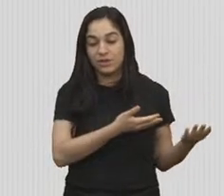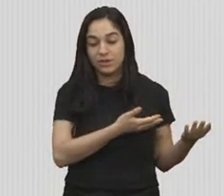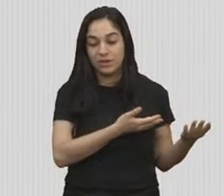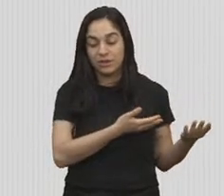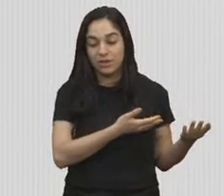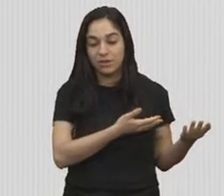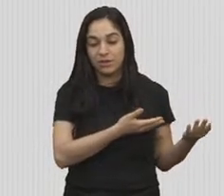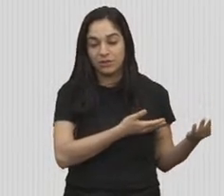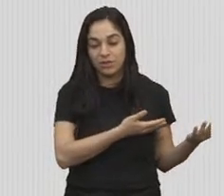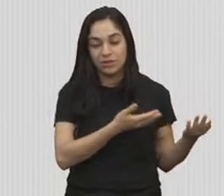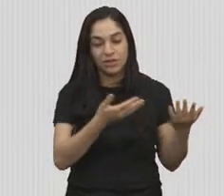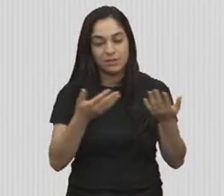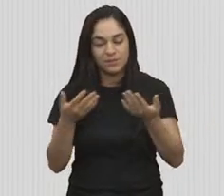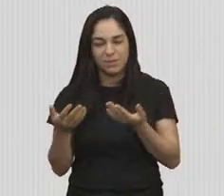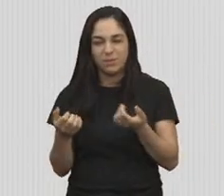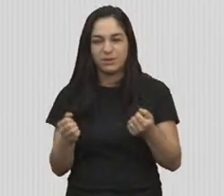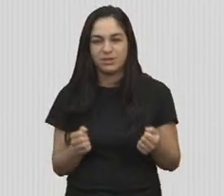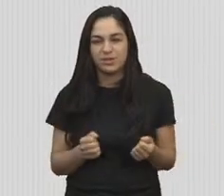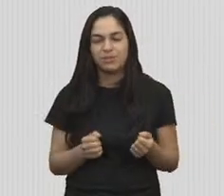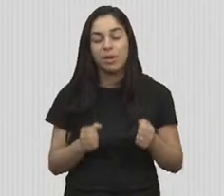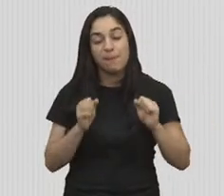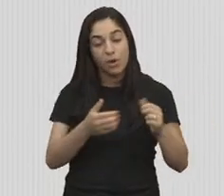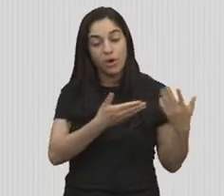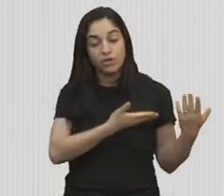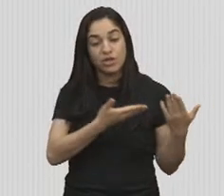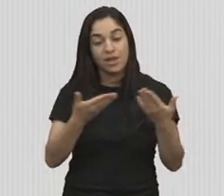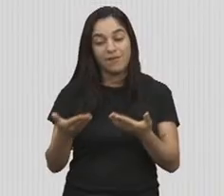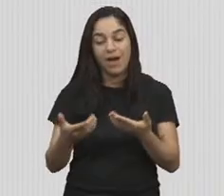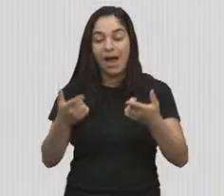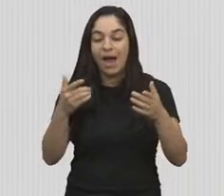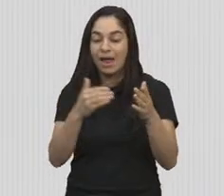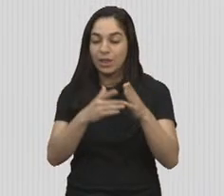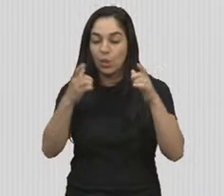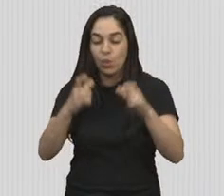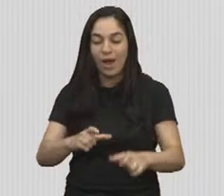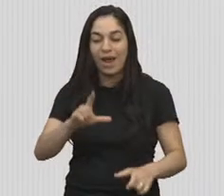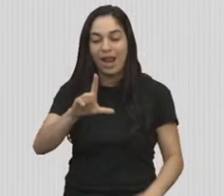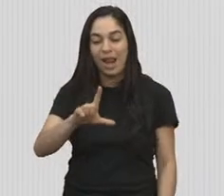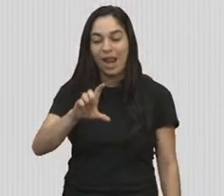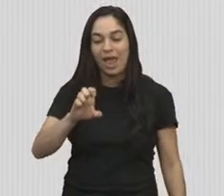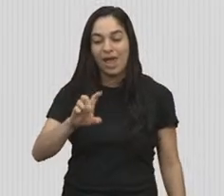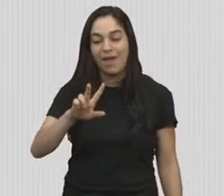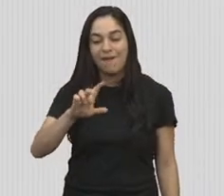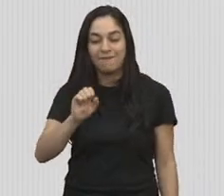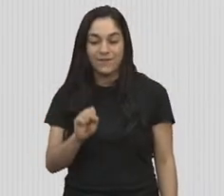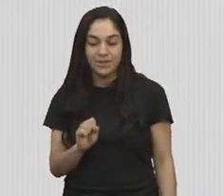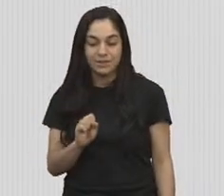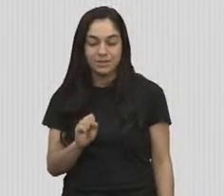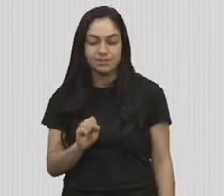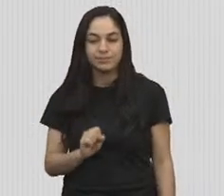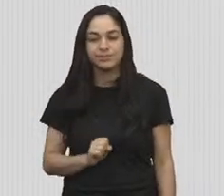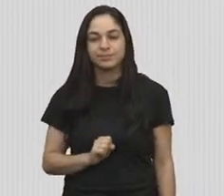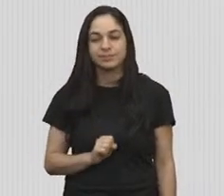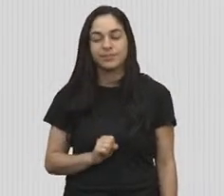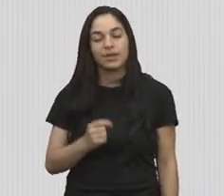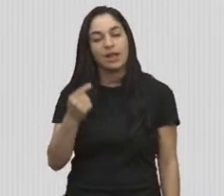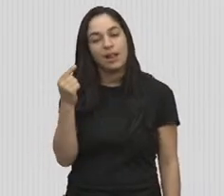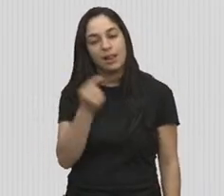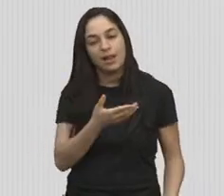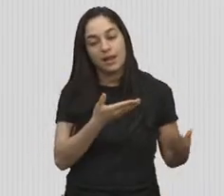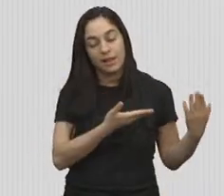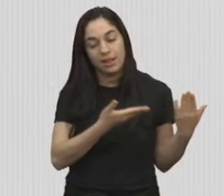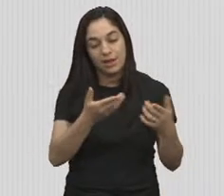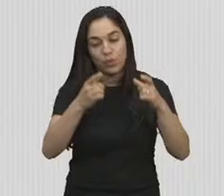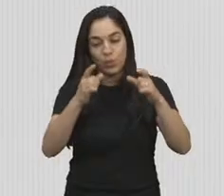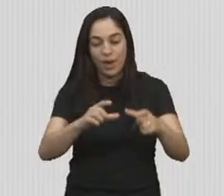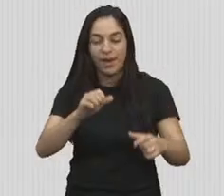cidade, podem levar esses resíduos até os leves. Eles são encaminhados lá para o aterro